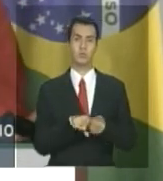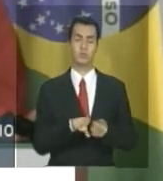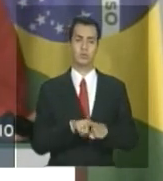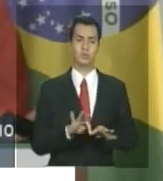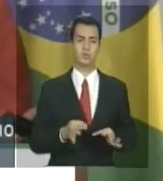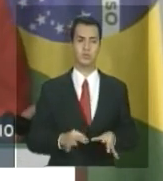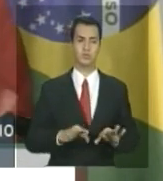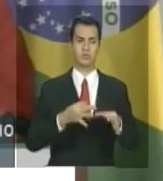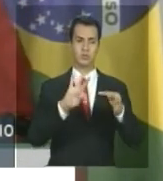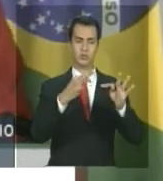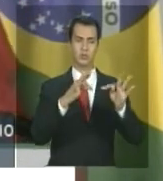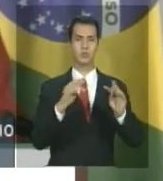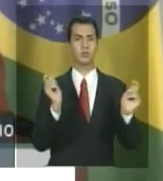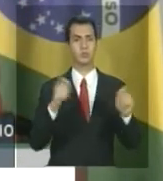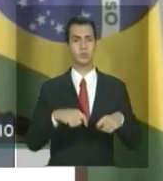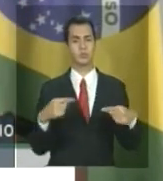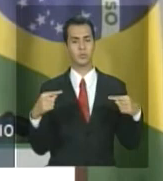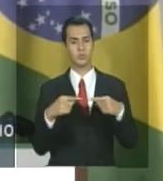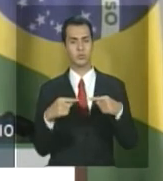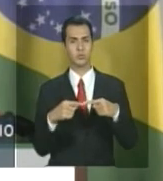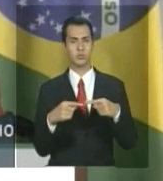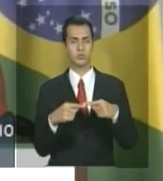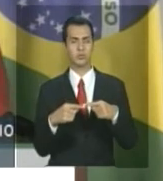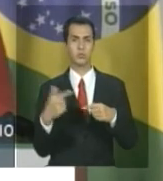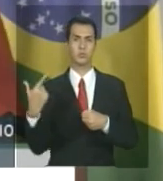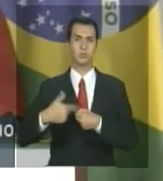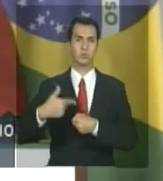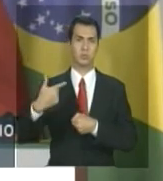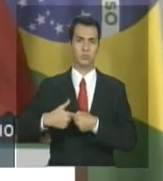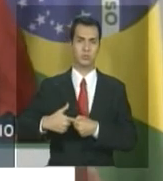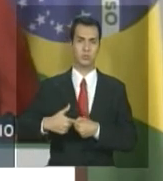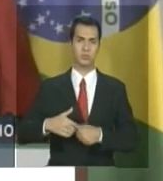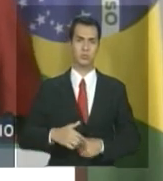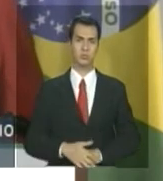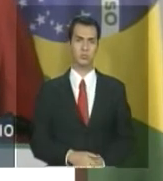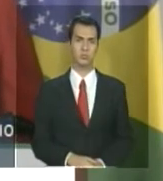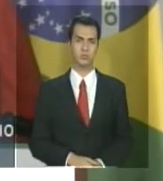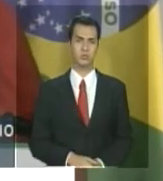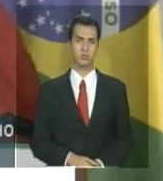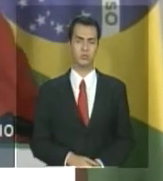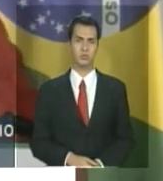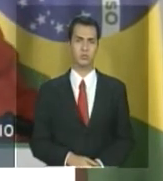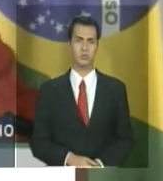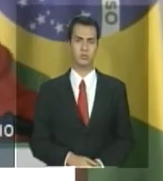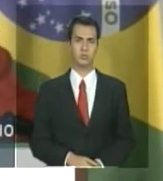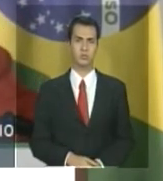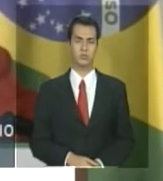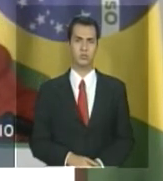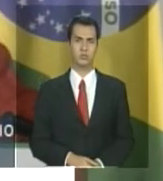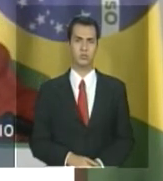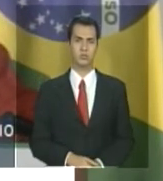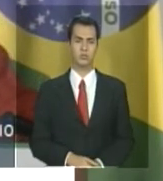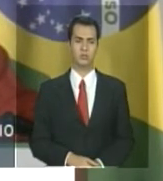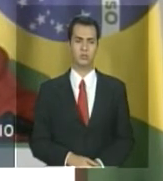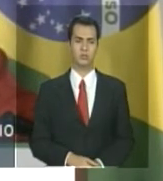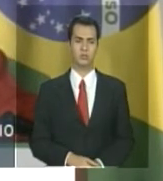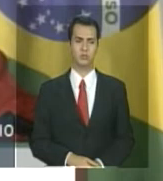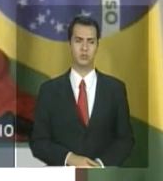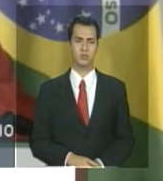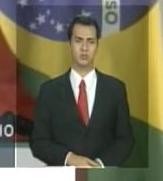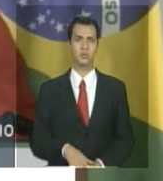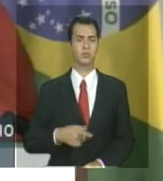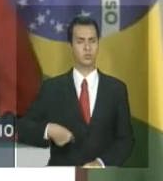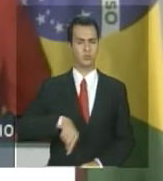formas diferenciadas de combustível. Nós temos uma